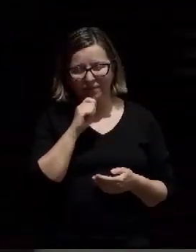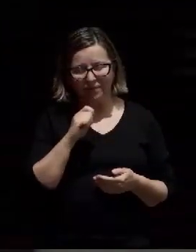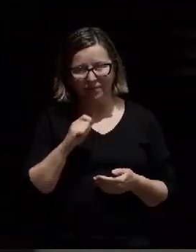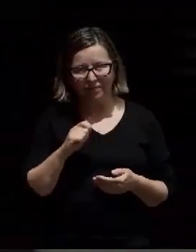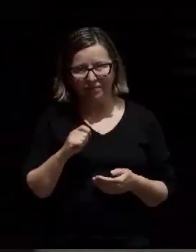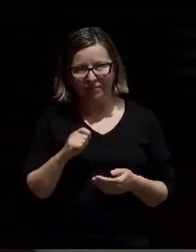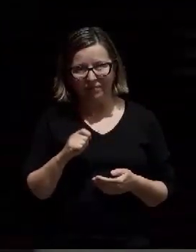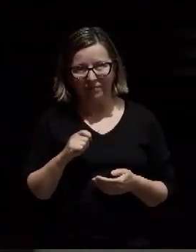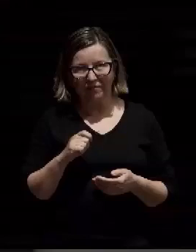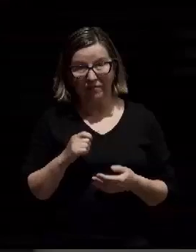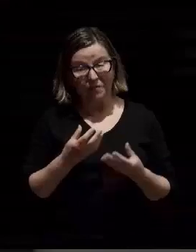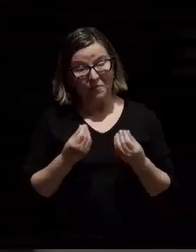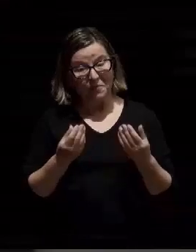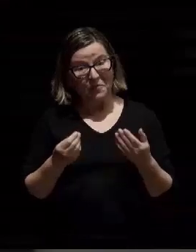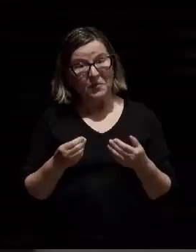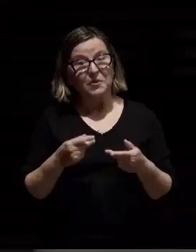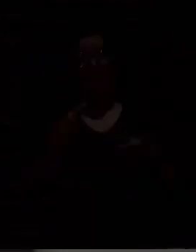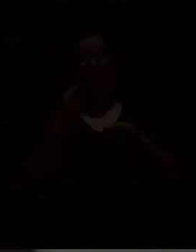muito que vos dizer.